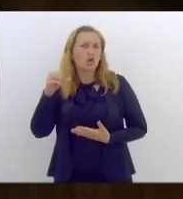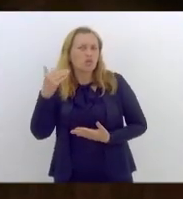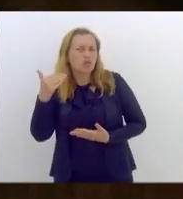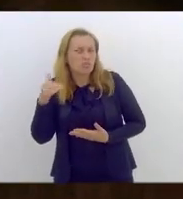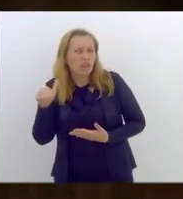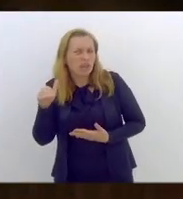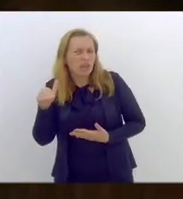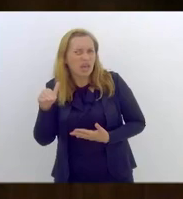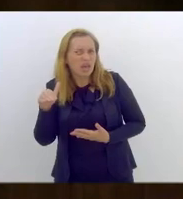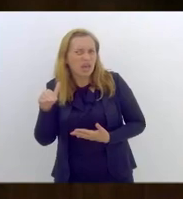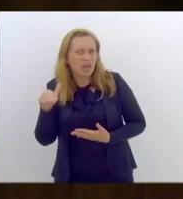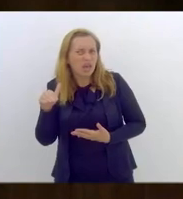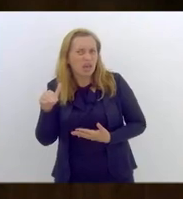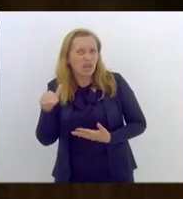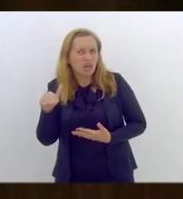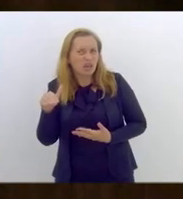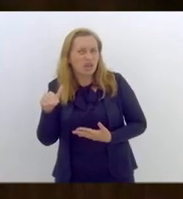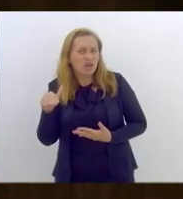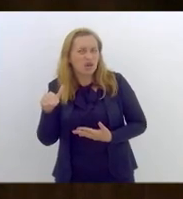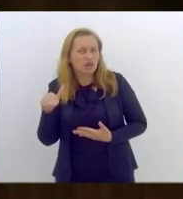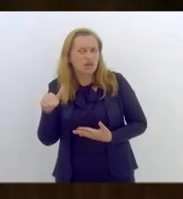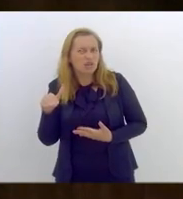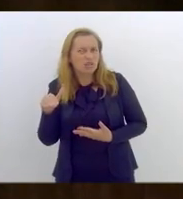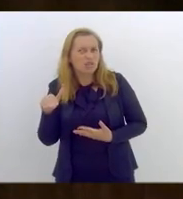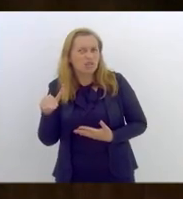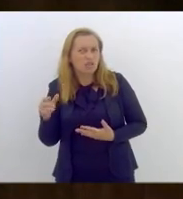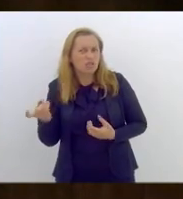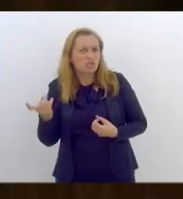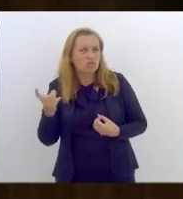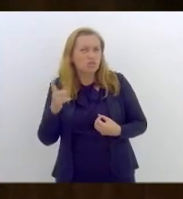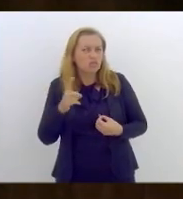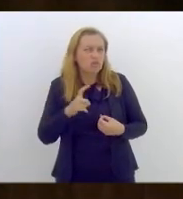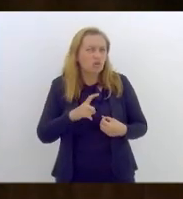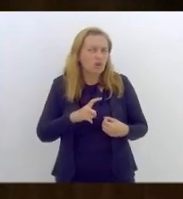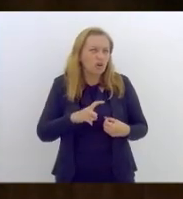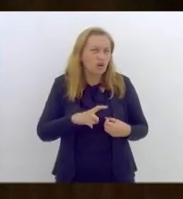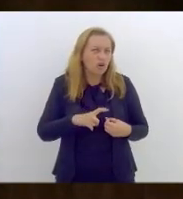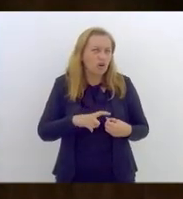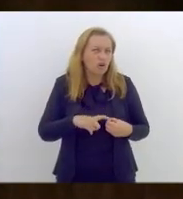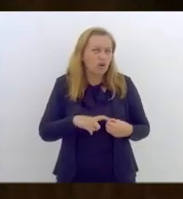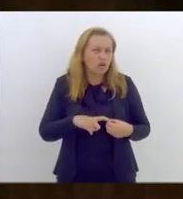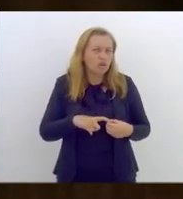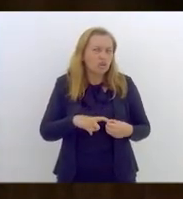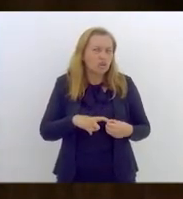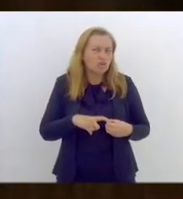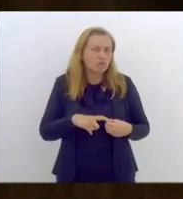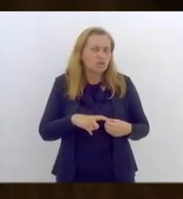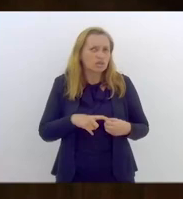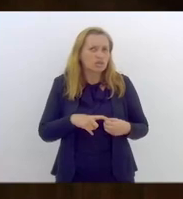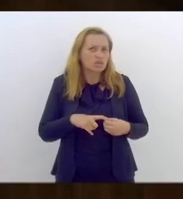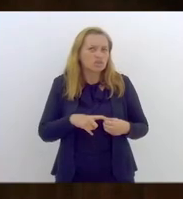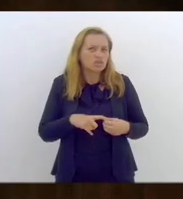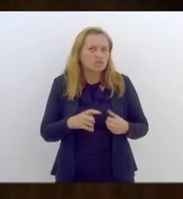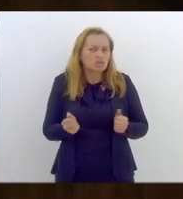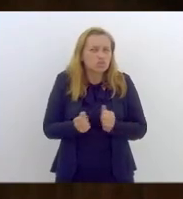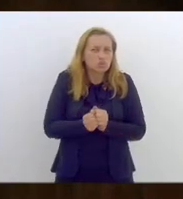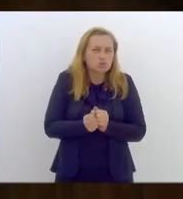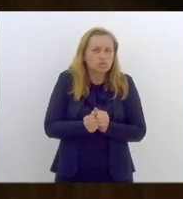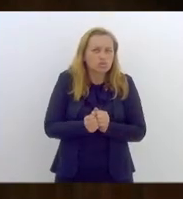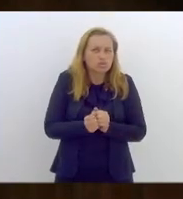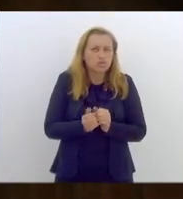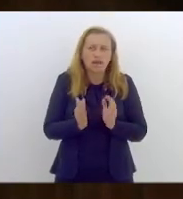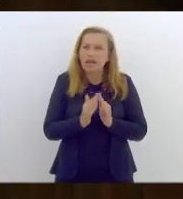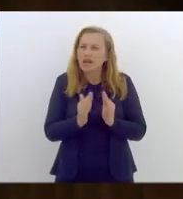ele mora no final do Recreio 9:30 ele volta e fica na periferia da casa do Jair da menina